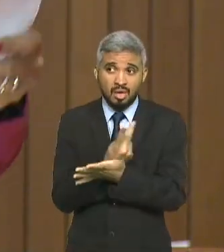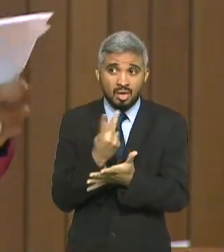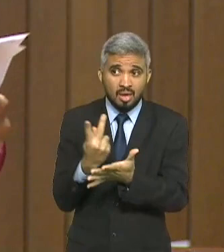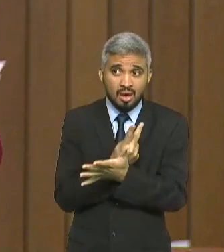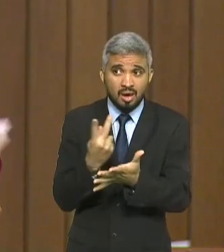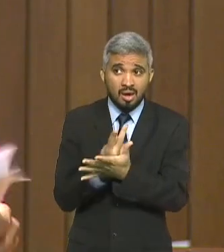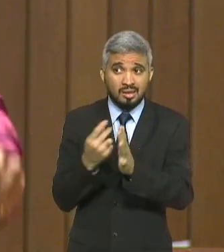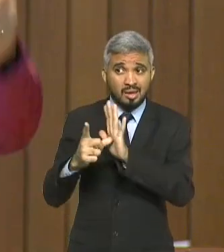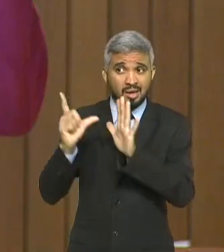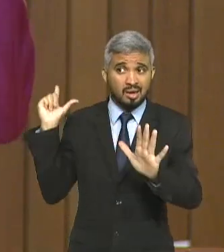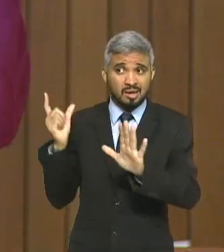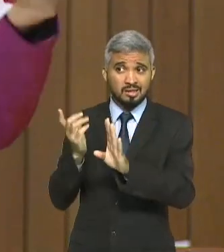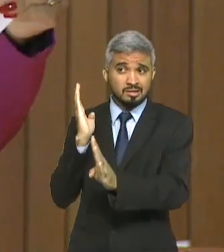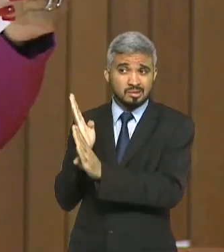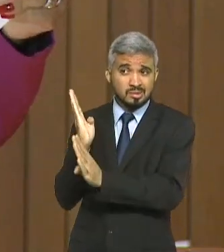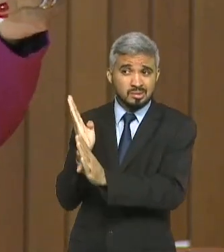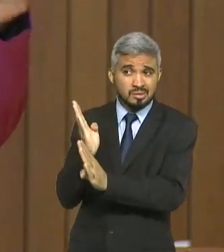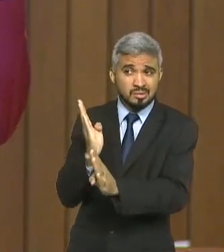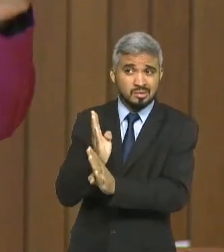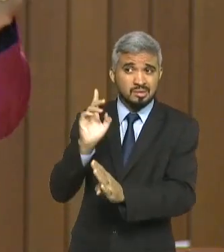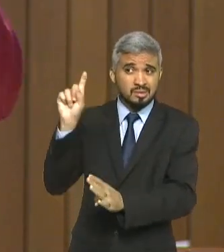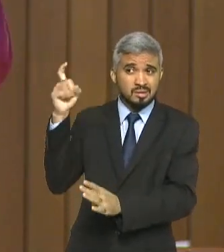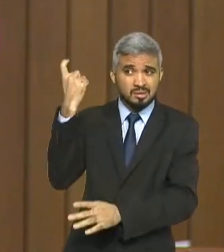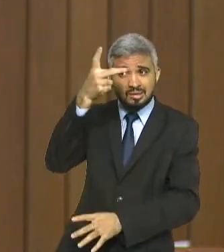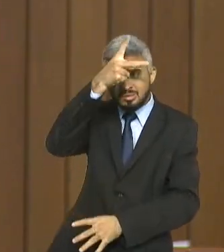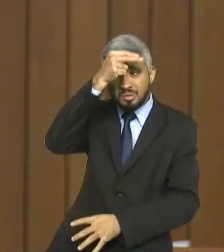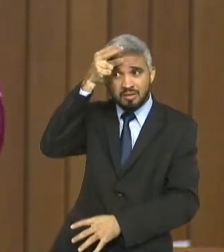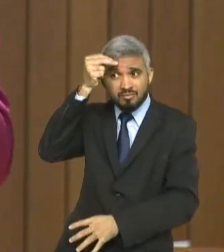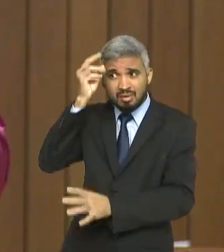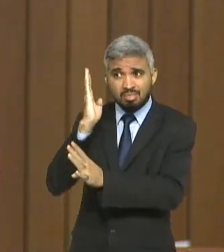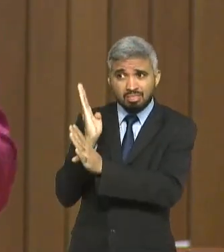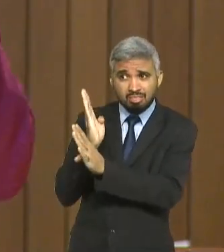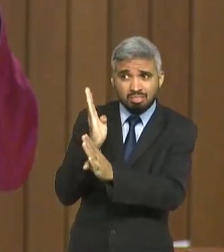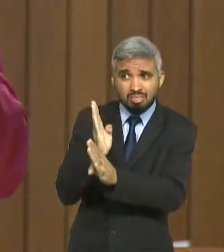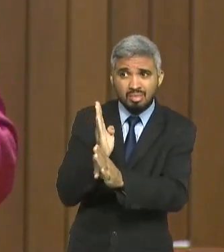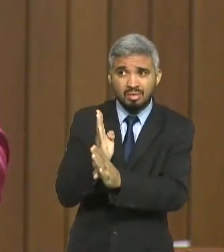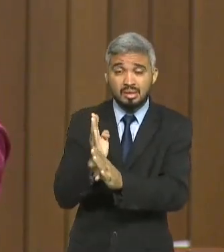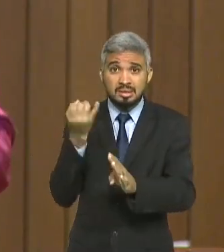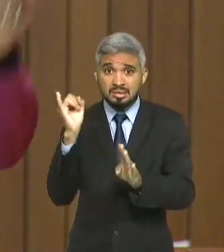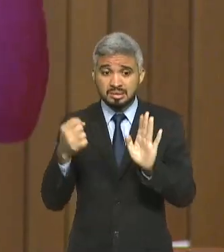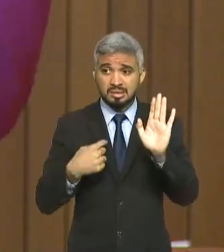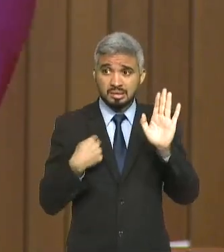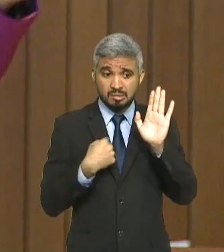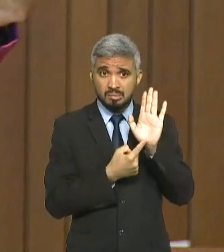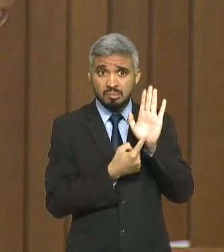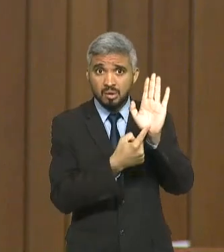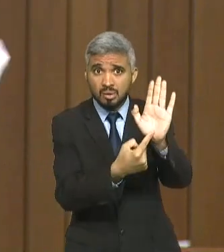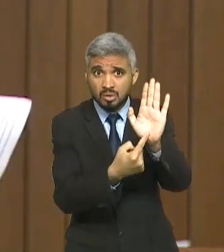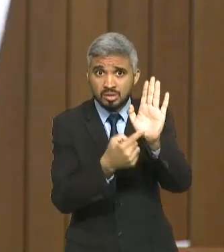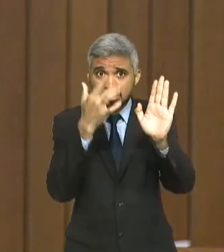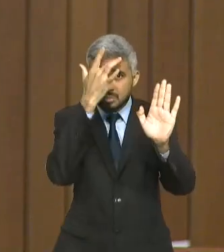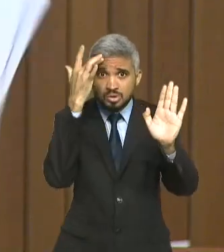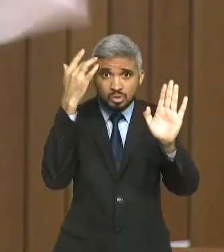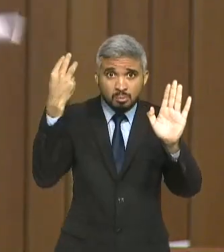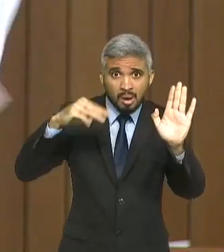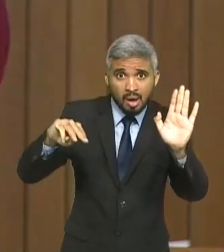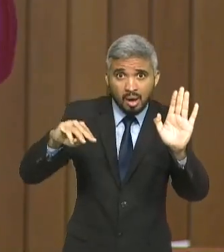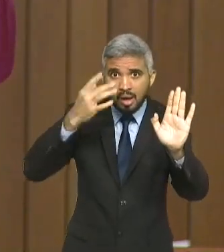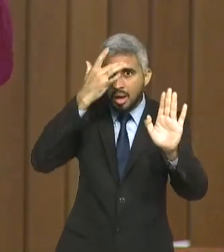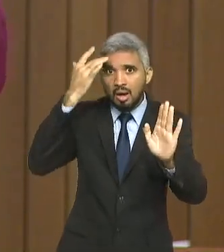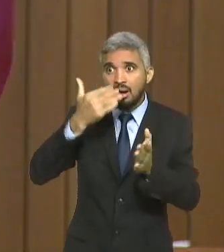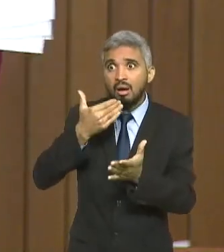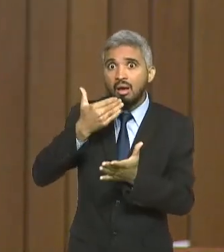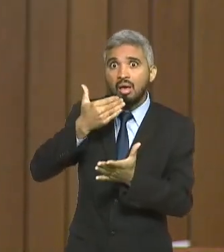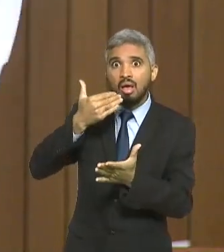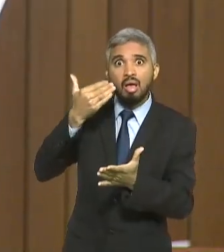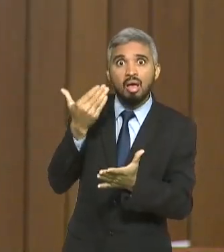gestão anterior, na gestão do ex-prefeito, não está escrito que se eu mostrar aqui aos colegas e aos maranhenses, todo mundo vai